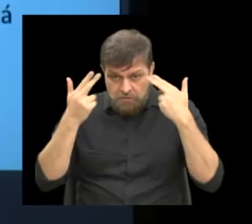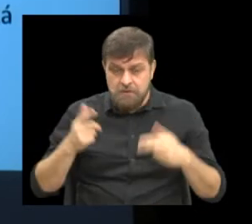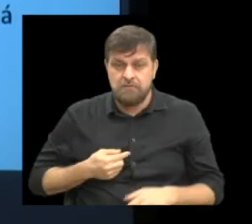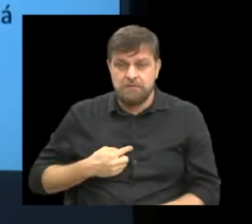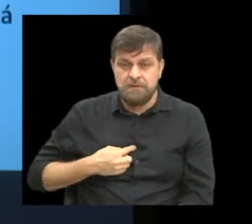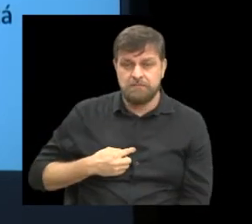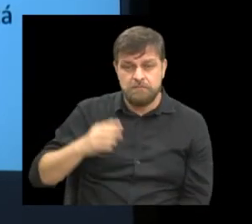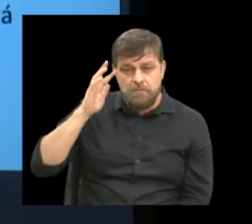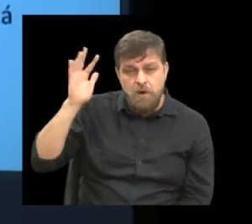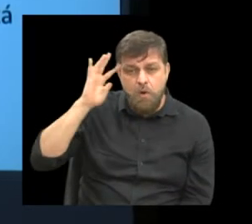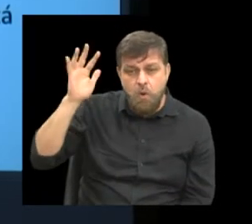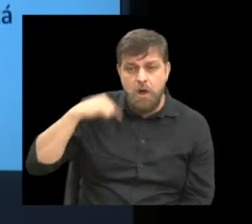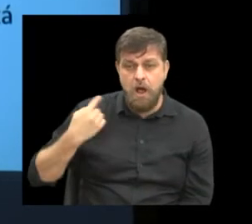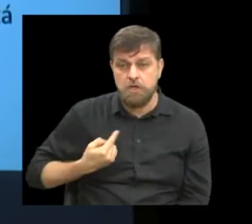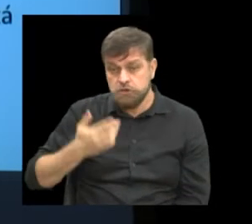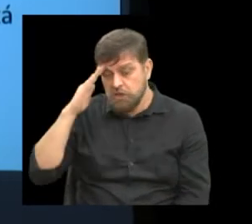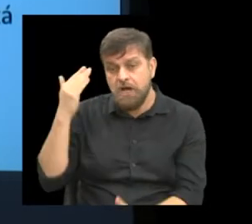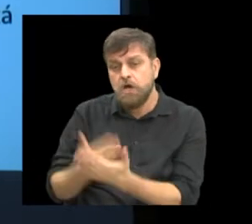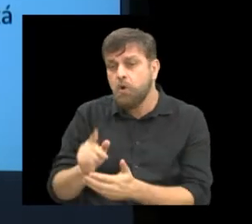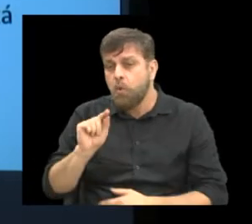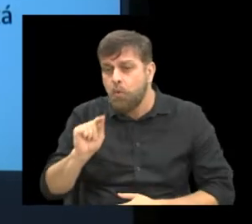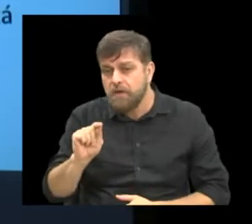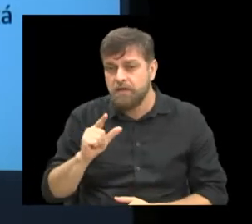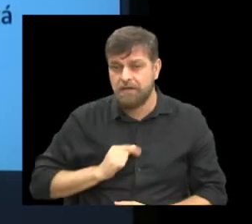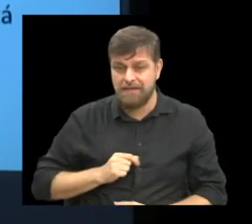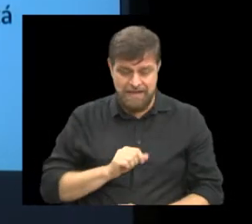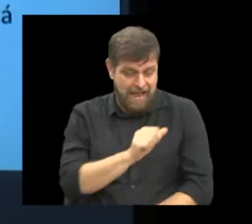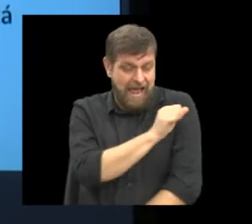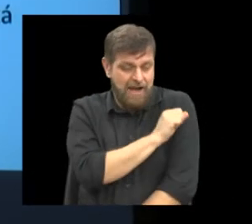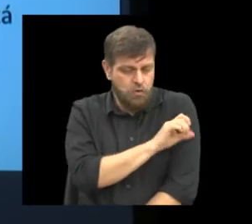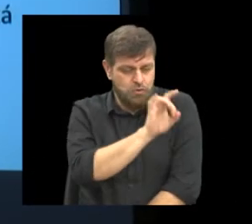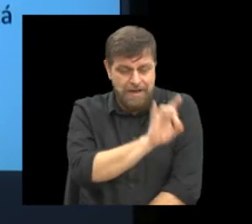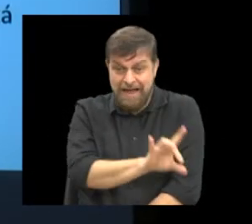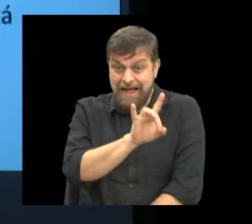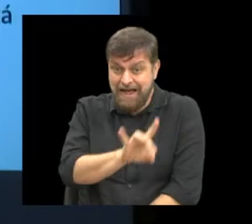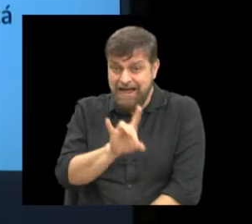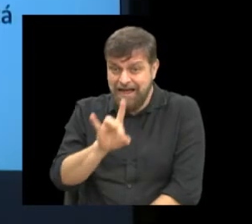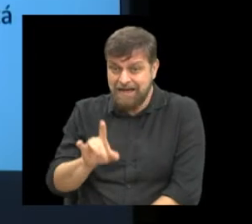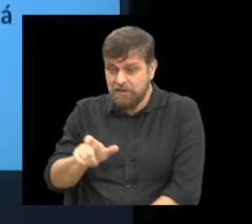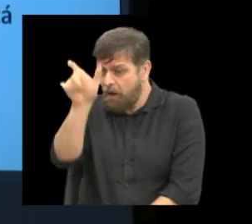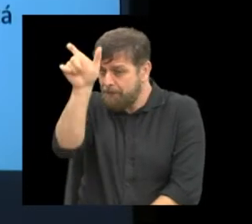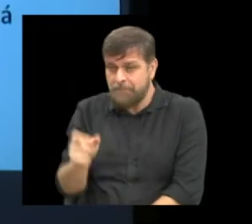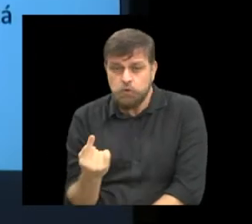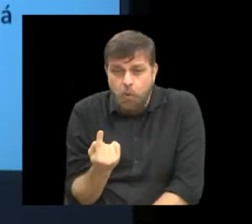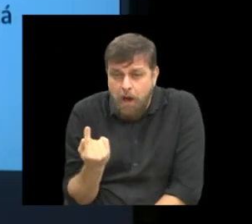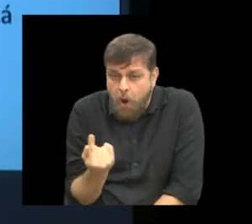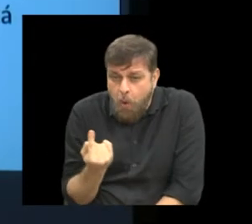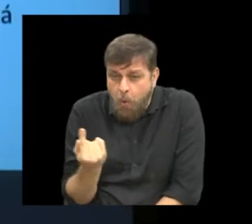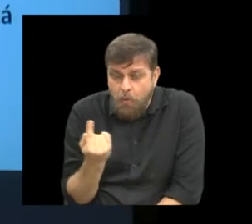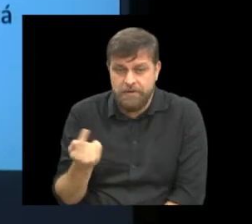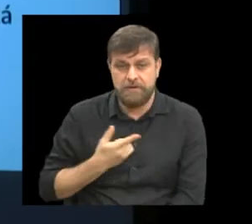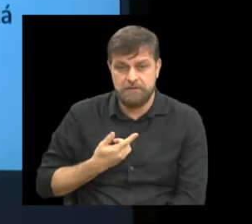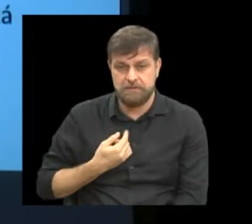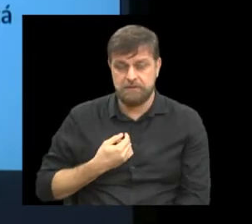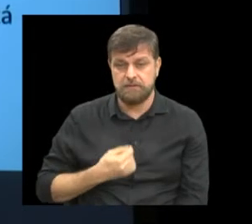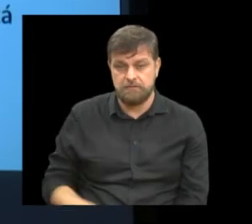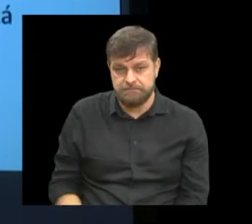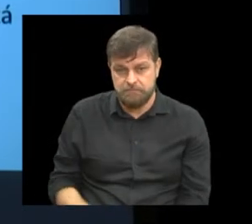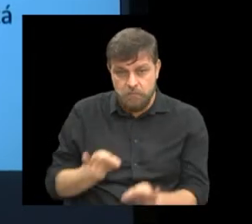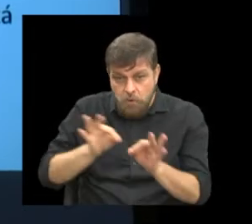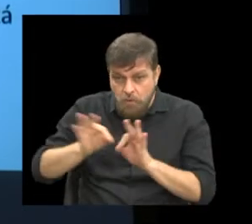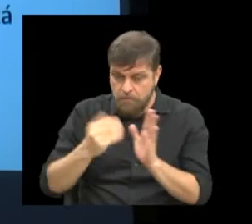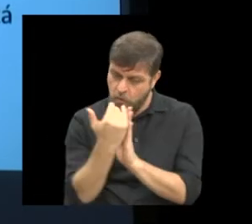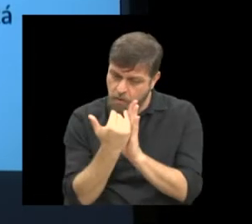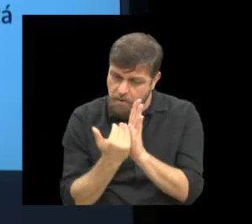Filosofia. É fundamentada na crença de que cada estudante é uma pessoa única. Por isso, o programa é